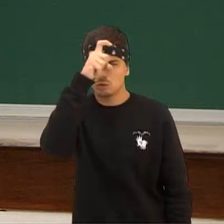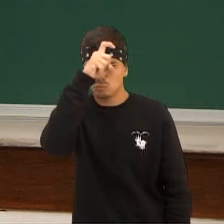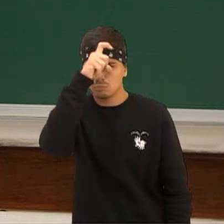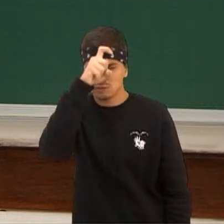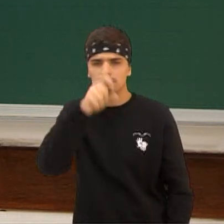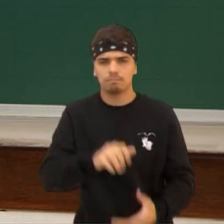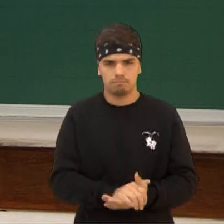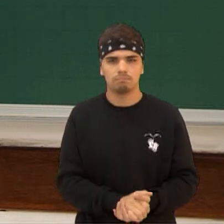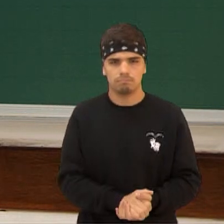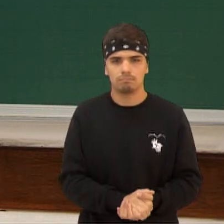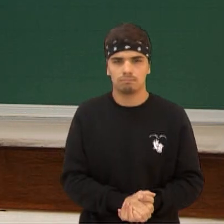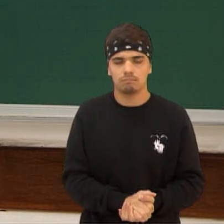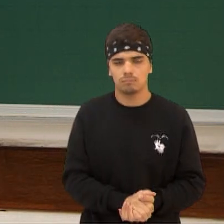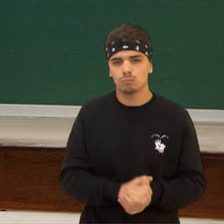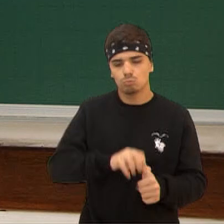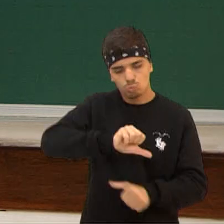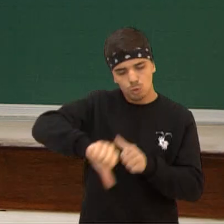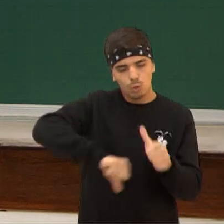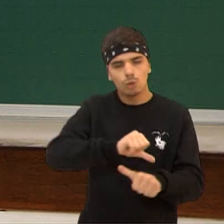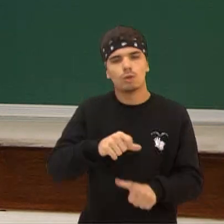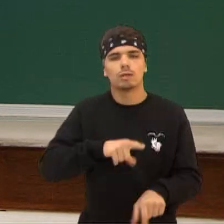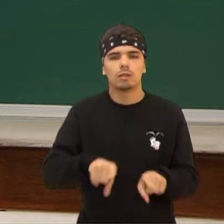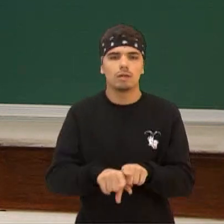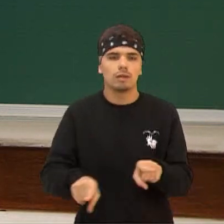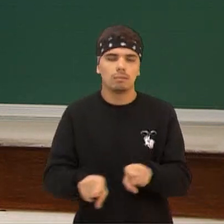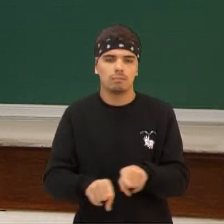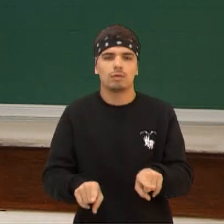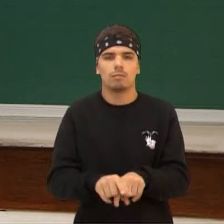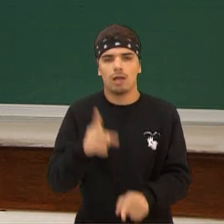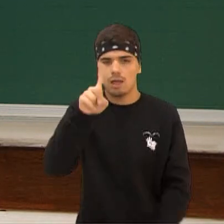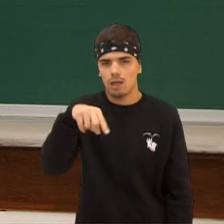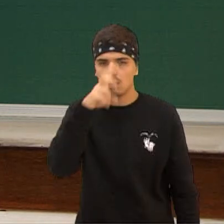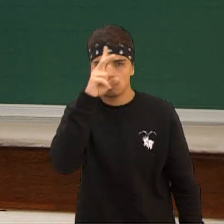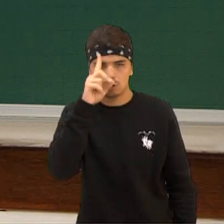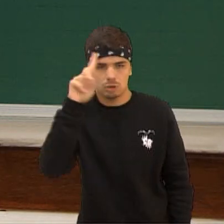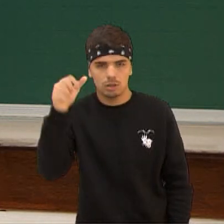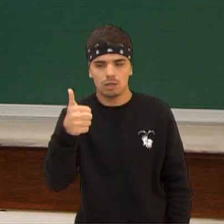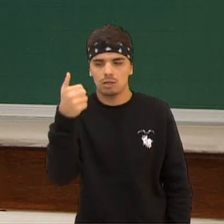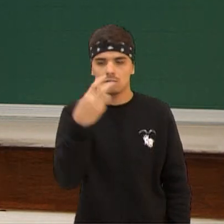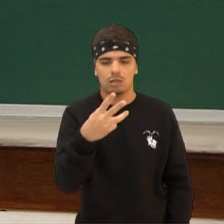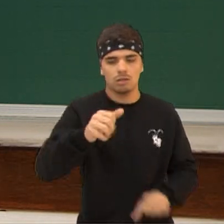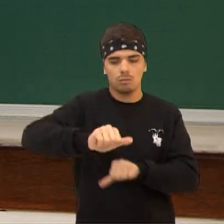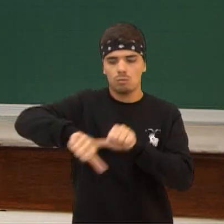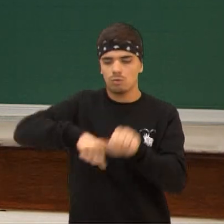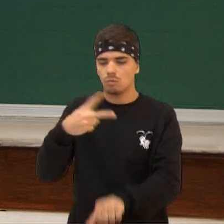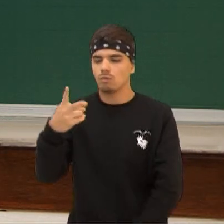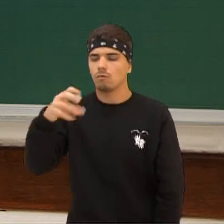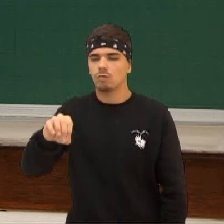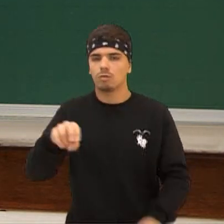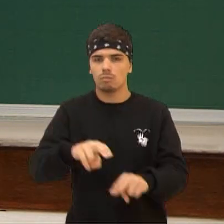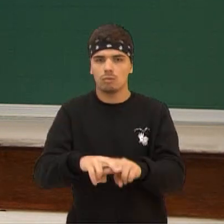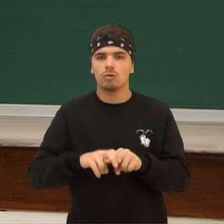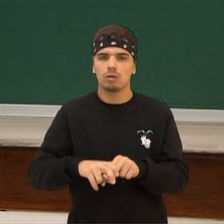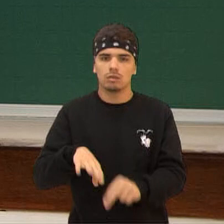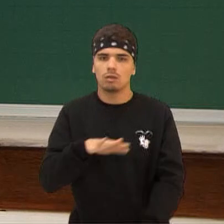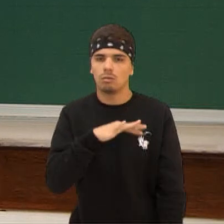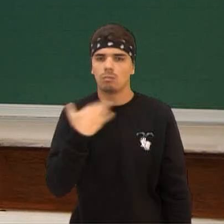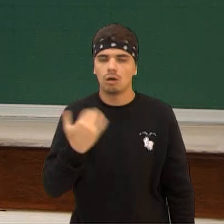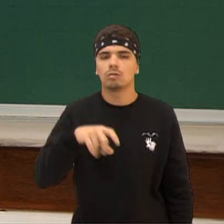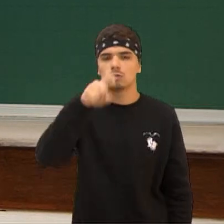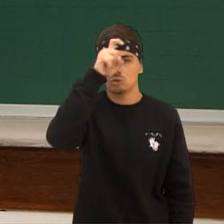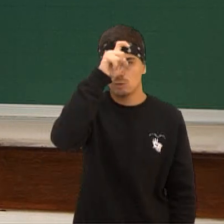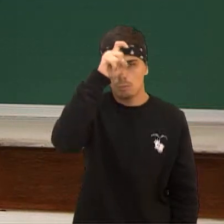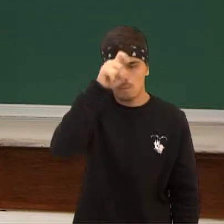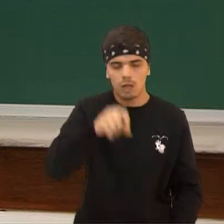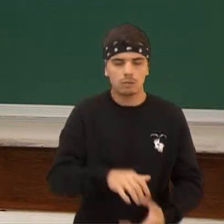Então, foi mudado o dia, antigamente era dia 13, e passou para o dia 20, devido ao dia da morte de Zumbi dos